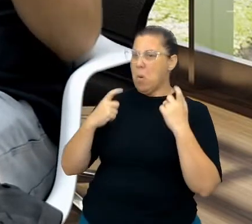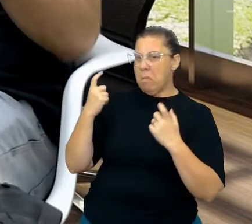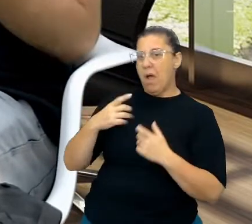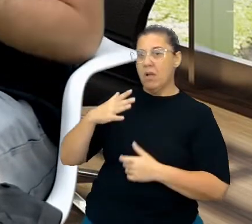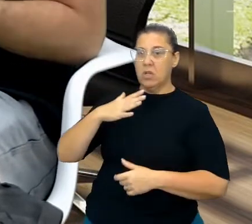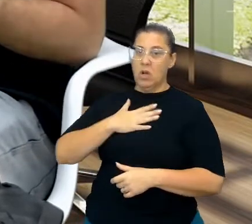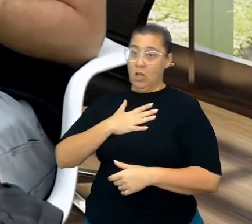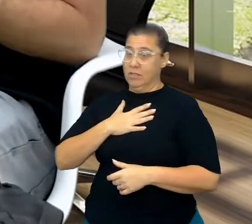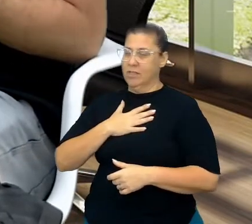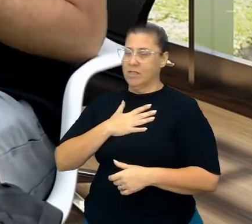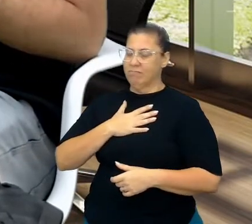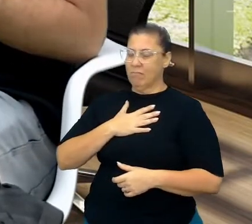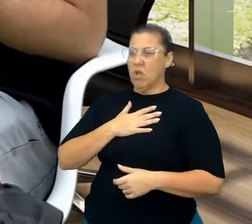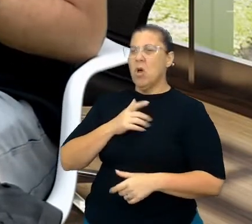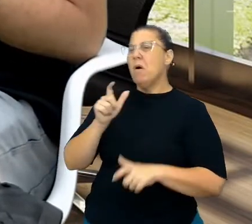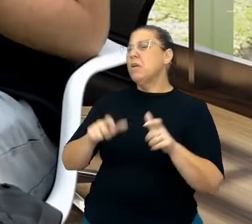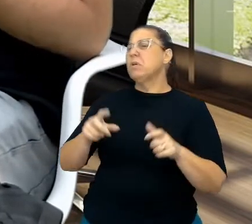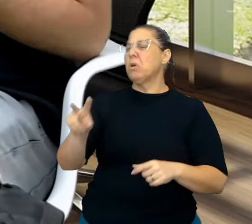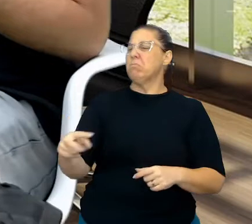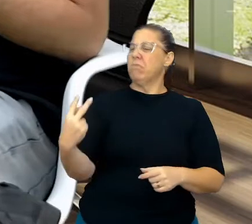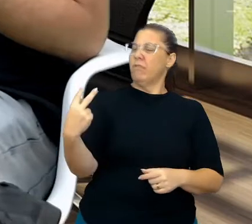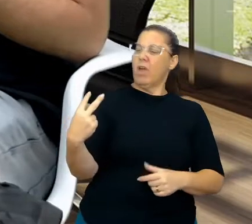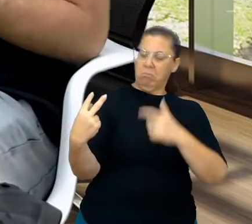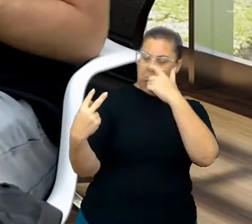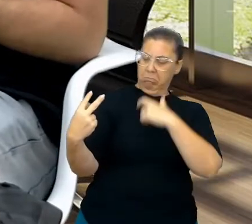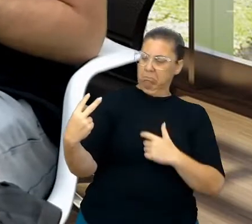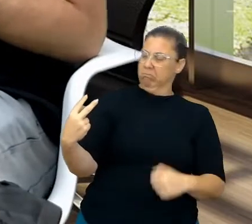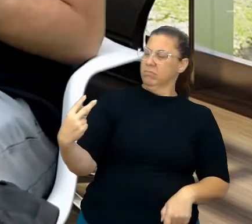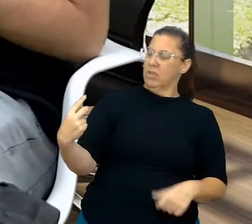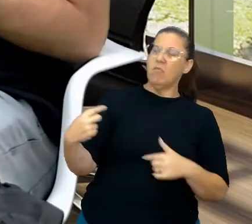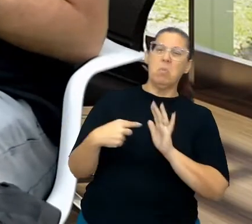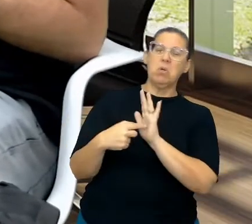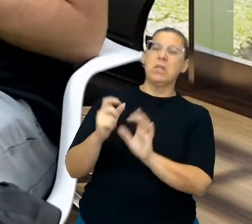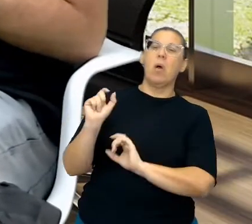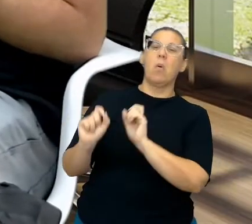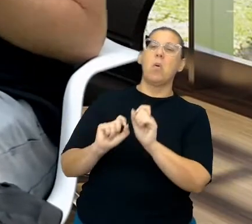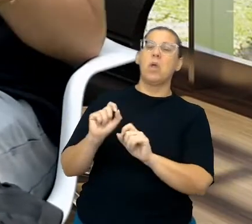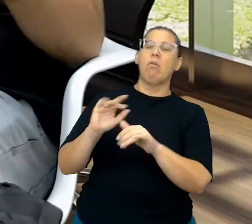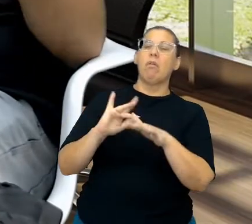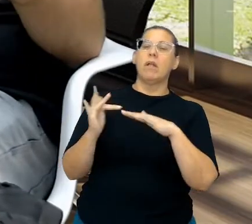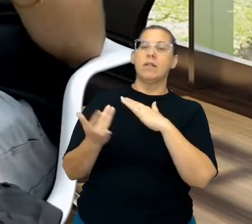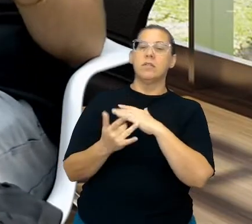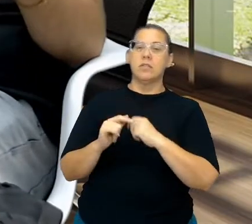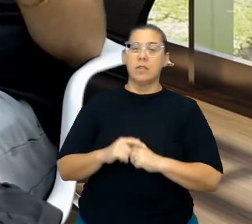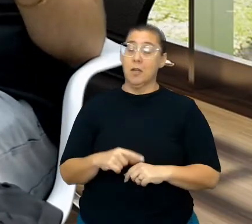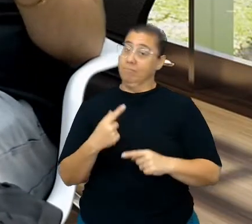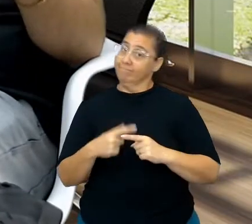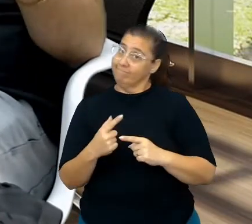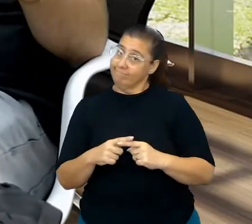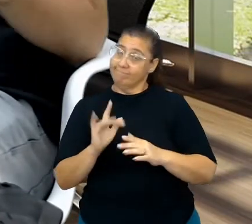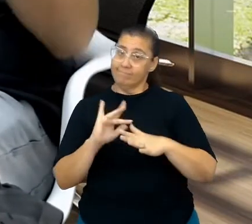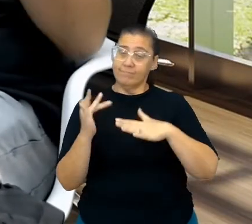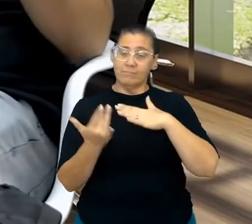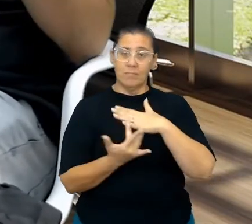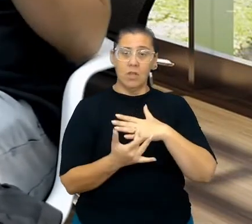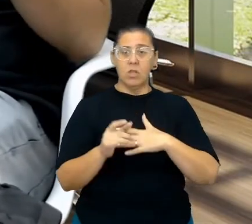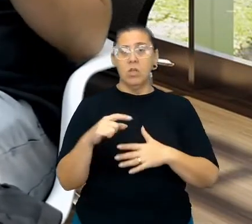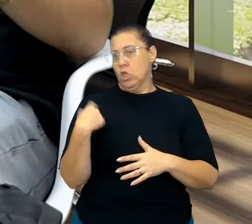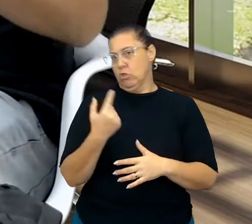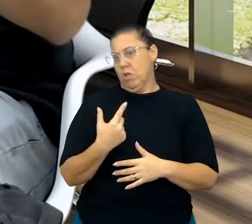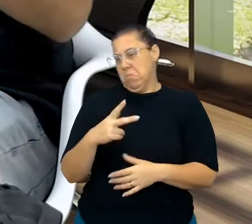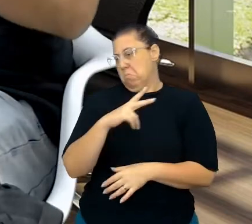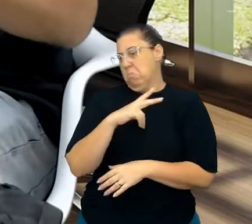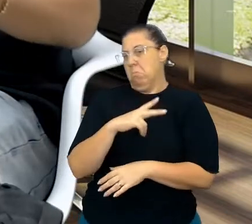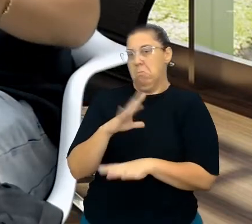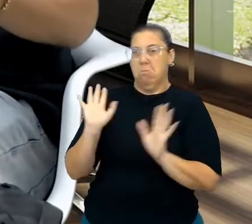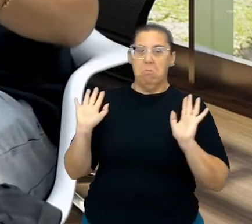nossa autoimagem. Como é que as pessoas estão se relacionando? Que imagem que eu vou passar dentro das redes sociais? Porque a gente sabe que nas redes sociais não somos nós mesmos,